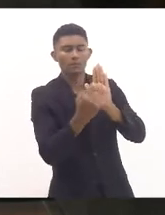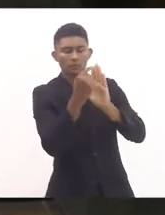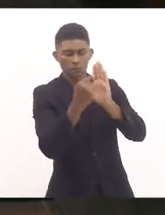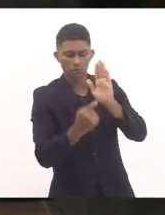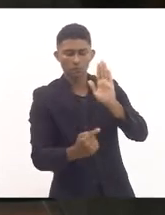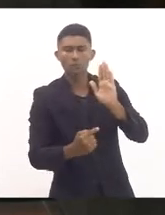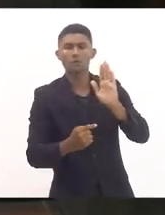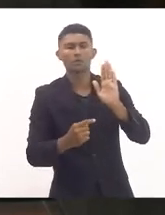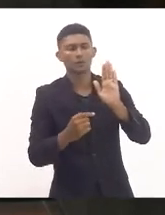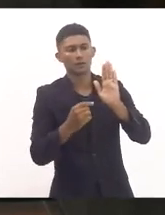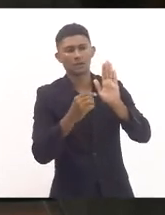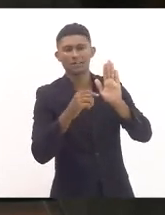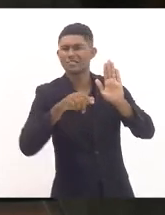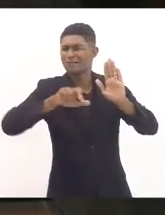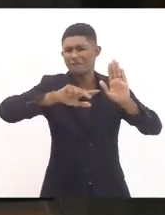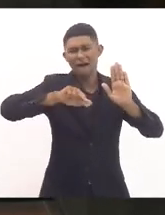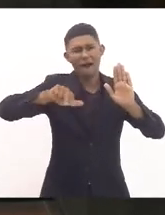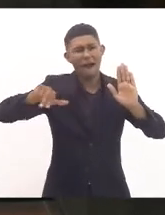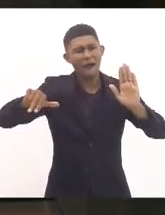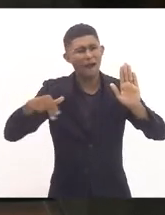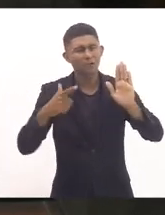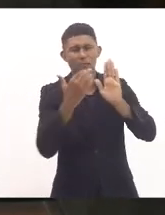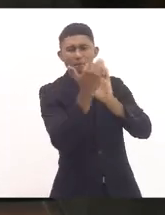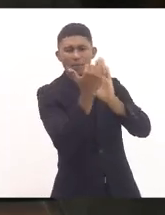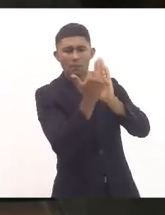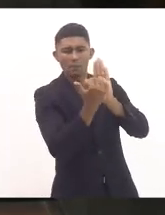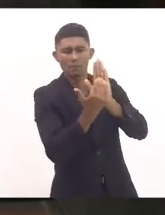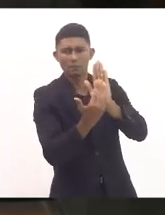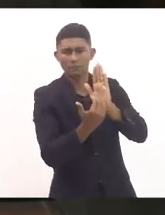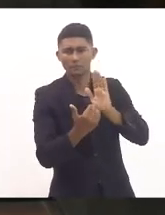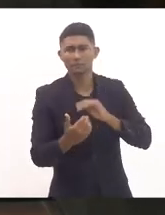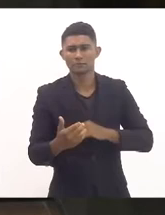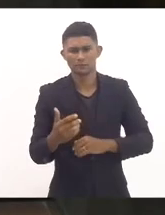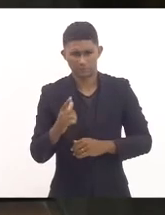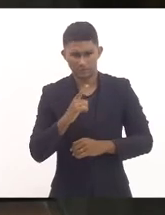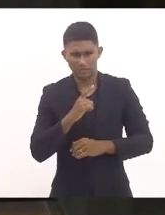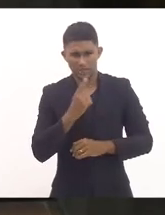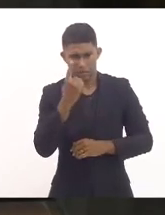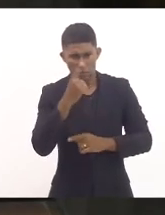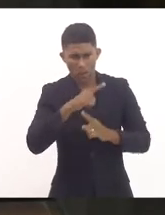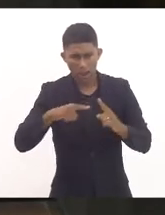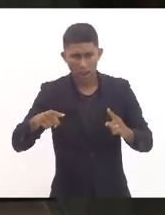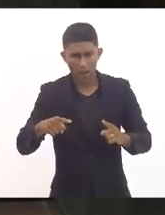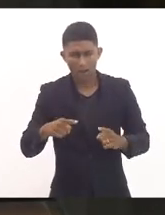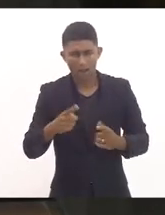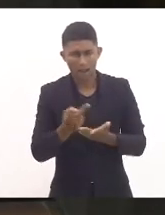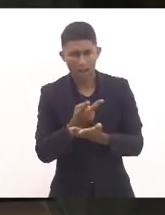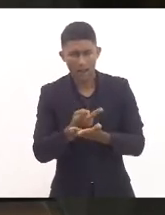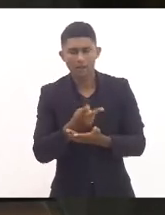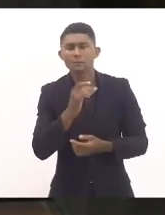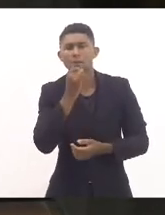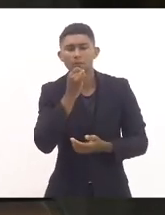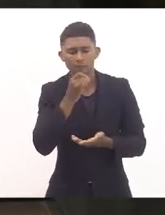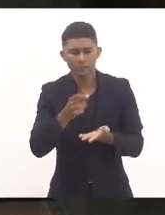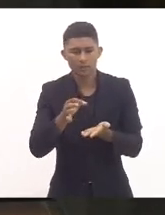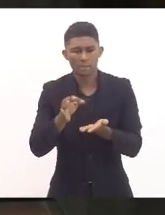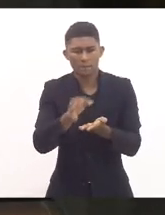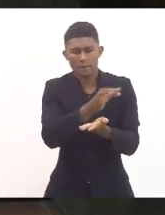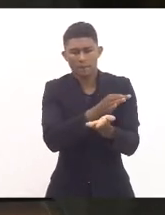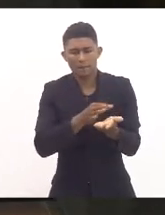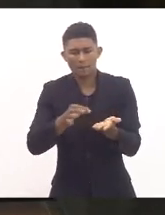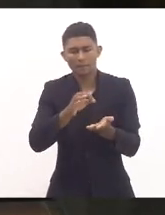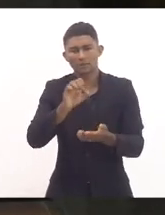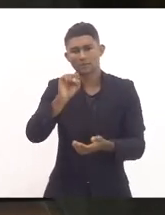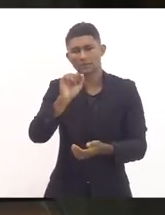produtos que são processados. Será que tem algum errado? Salgadinhos. O nome já